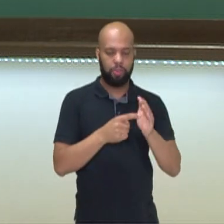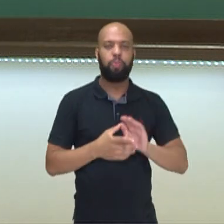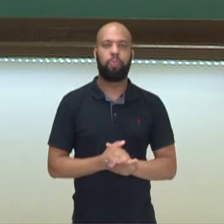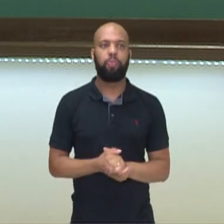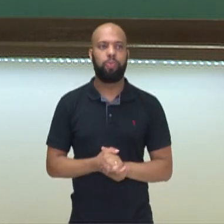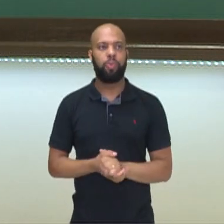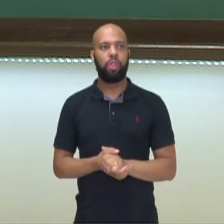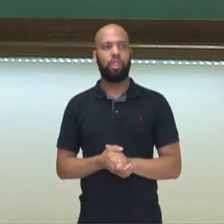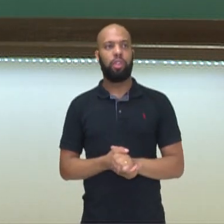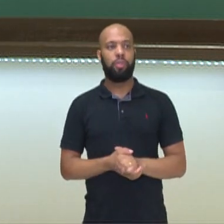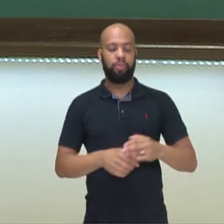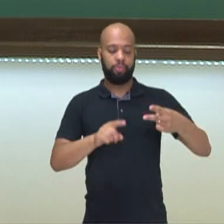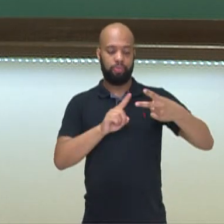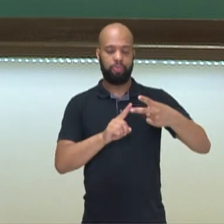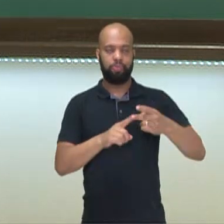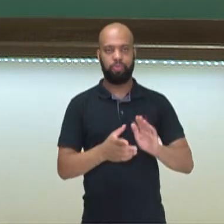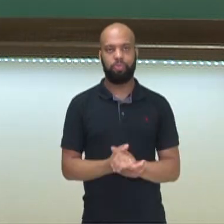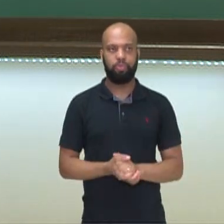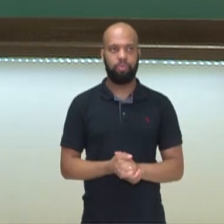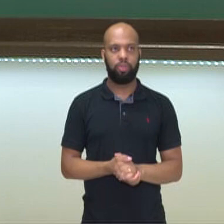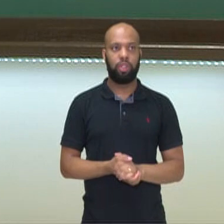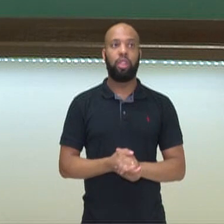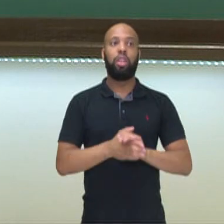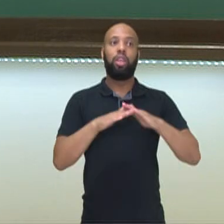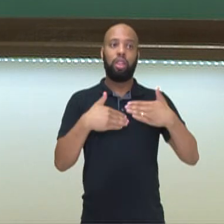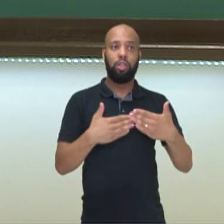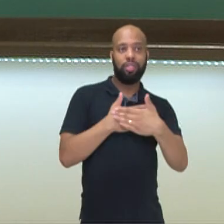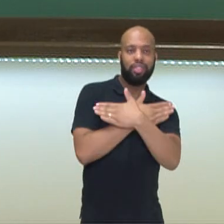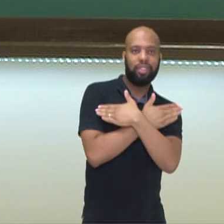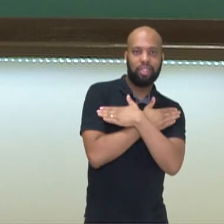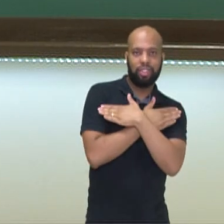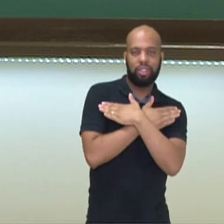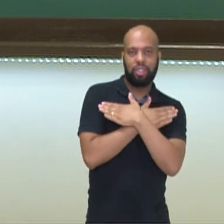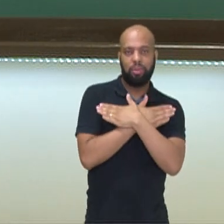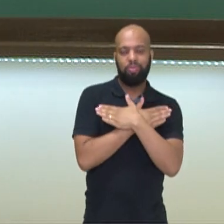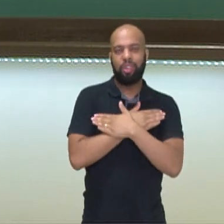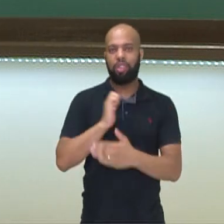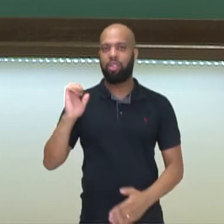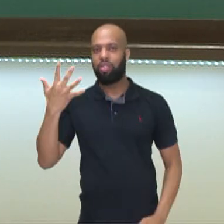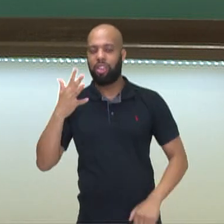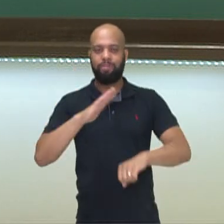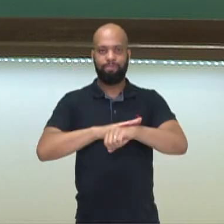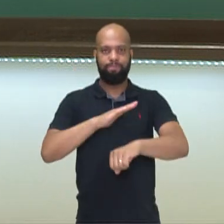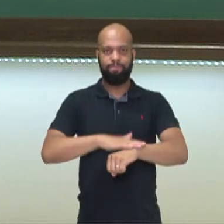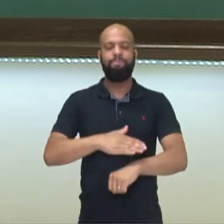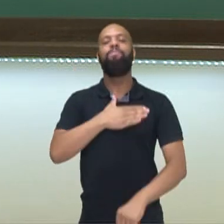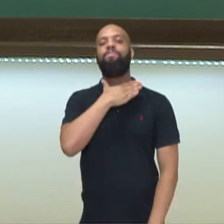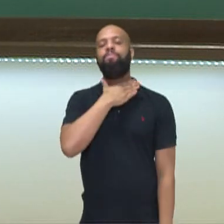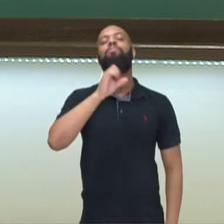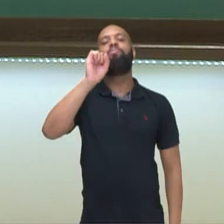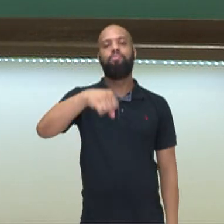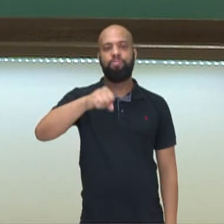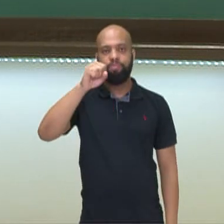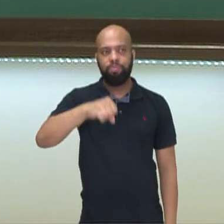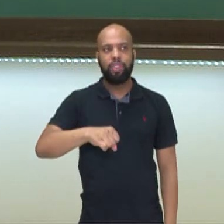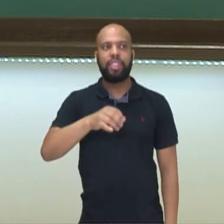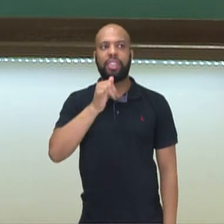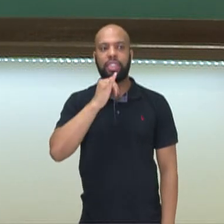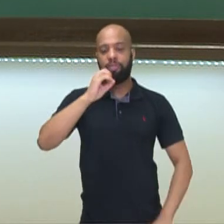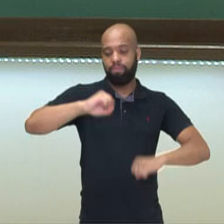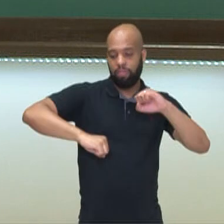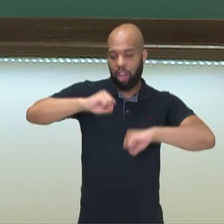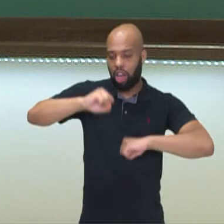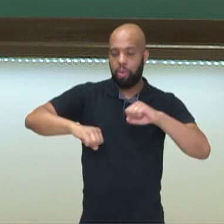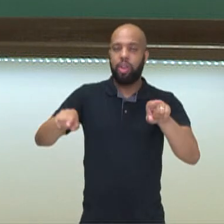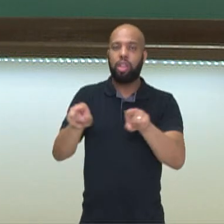B. O desemprego conjuntural acontece nos momentos de crise. Sim. Onde a fábrica ou